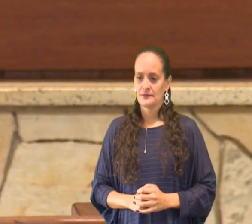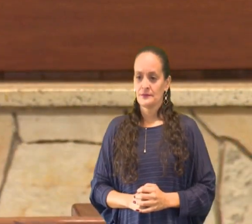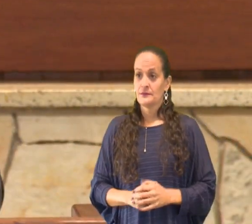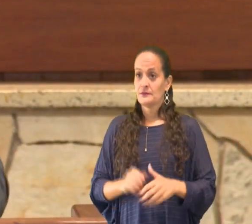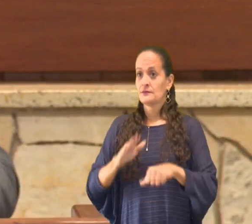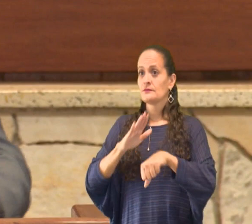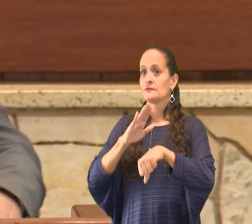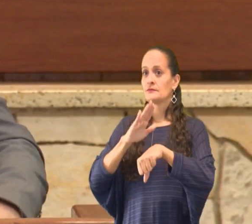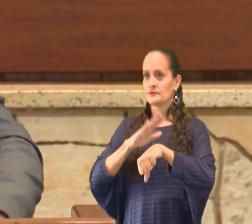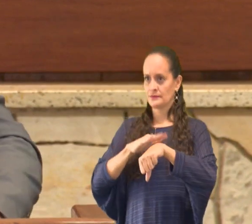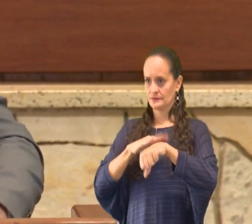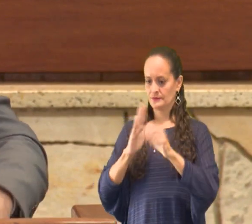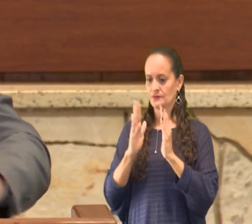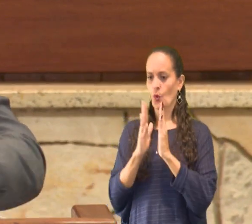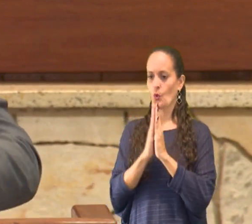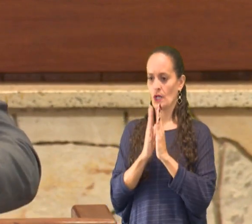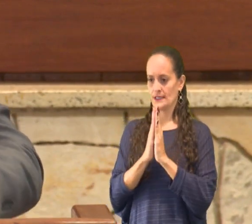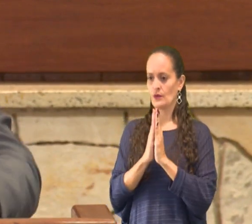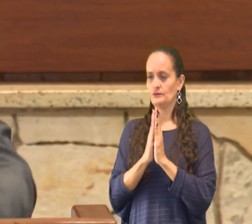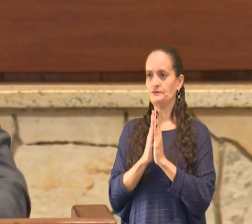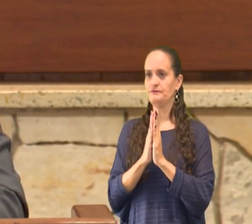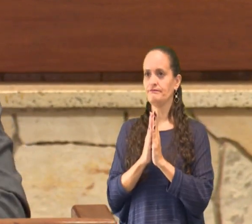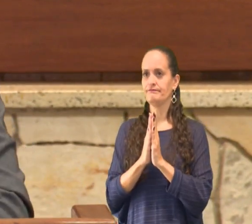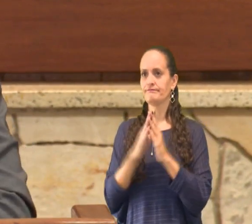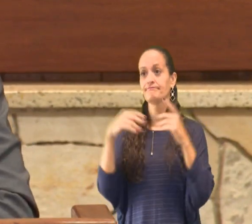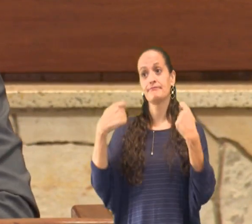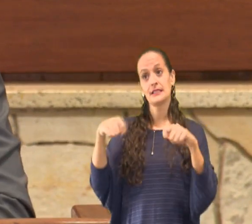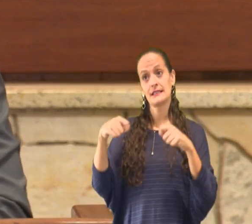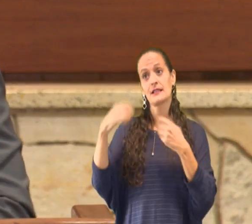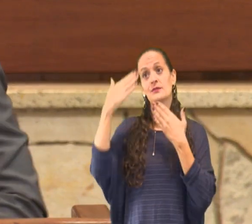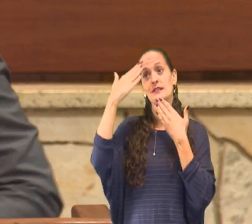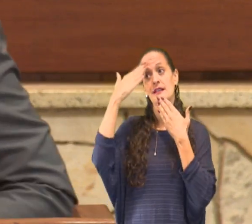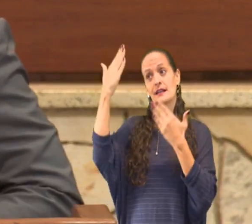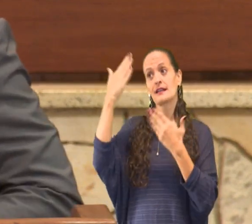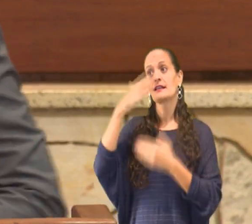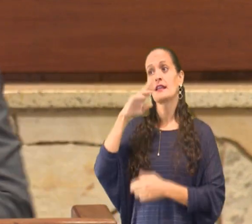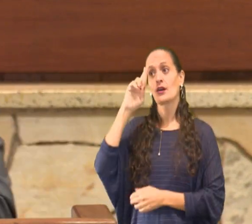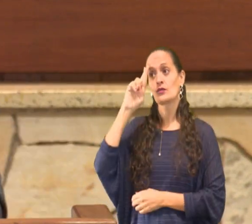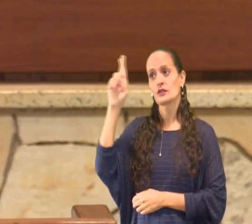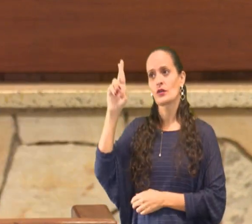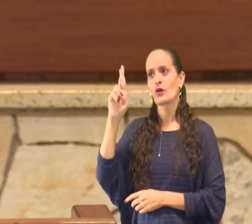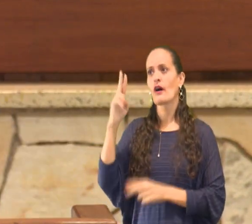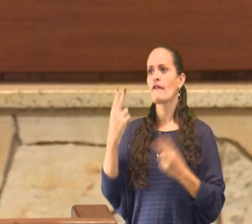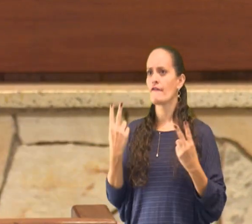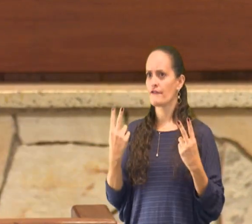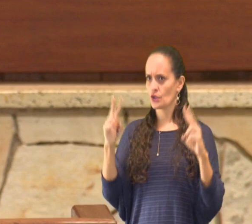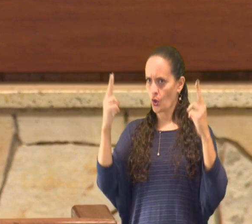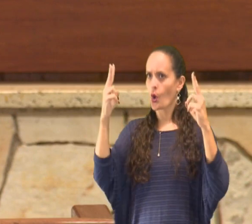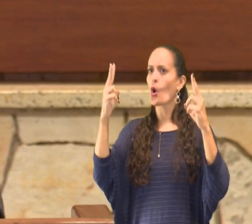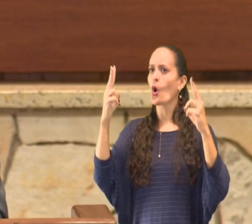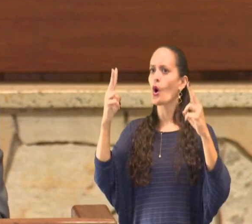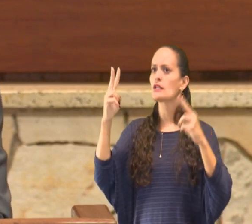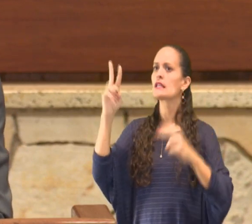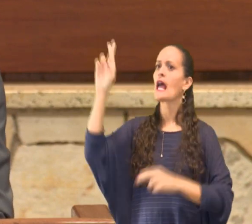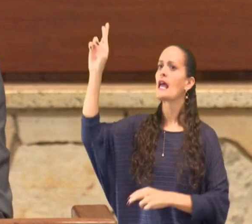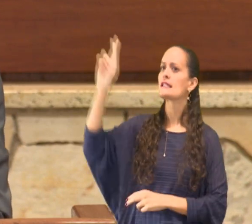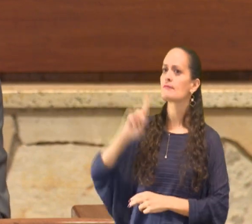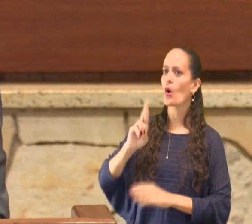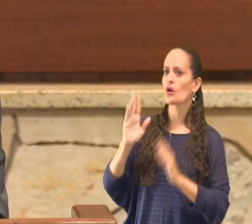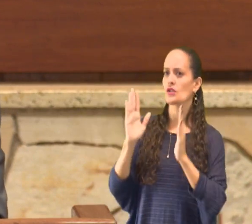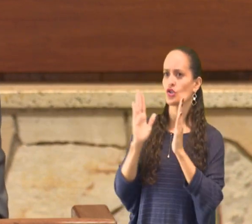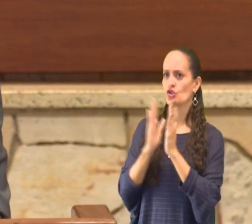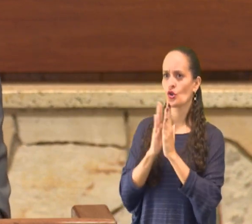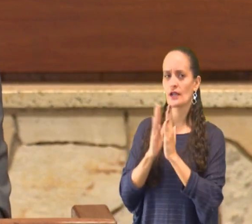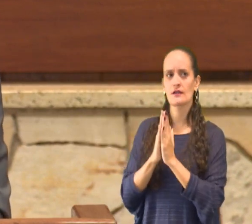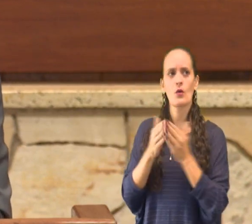Nesse momento de oração, nós temos que agradecer ao Senhor pelas vitórias, pelas respostas de oração. Convido o nosso